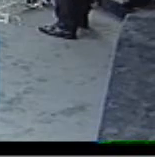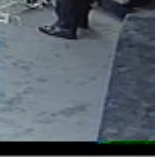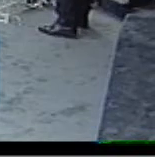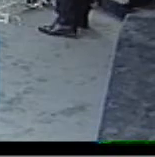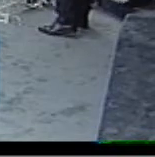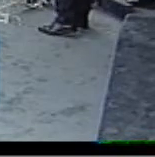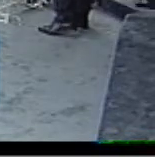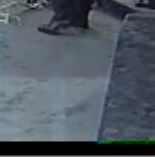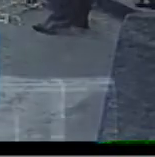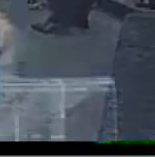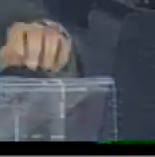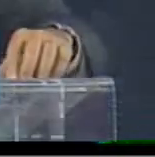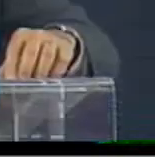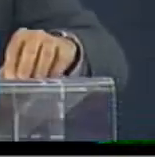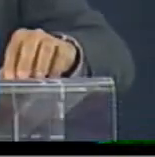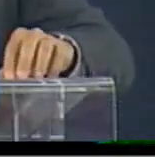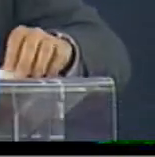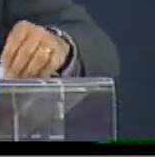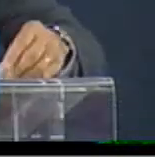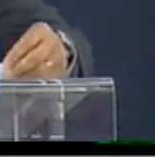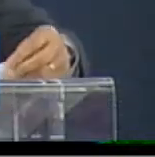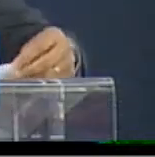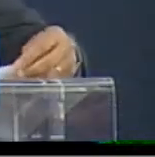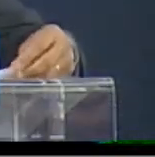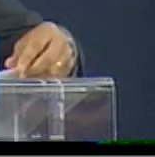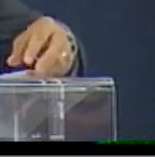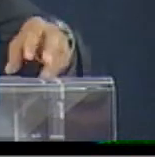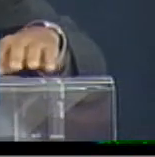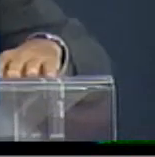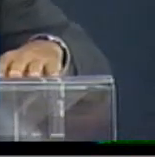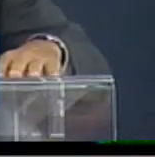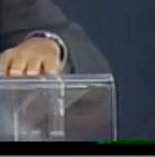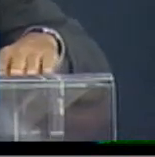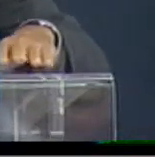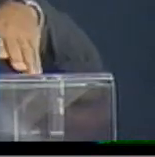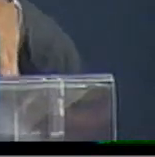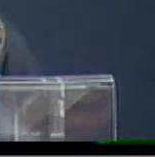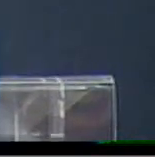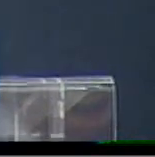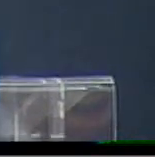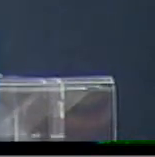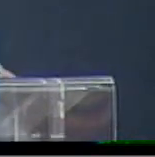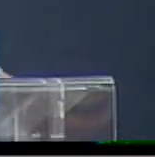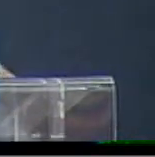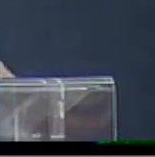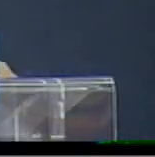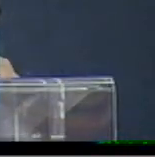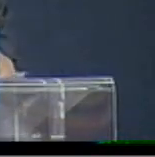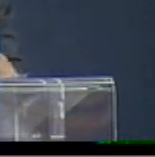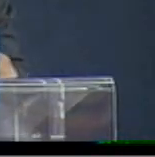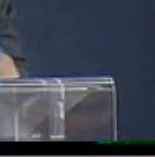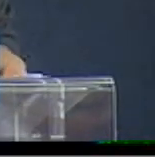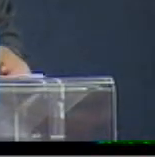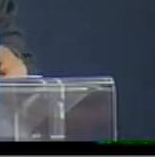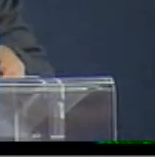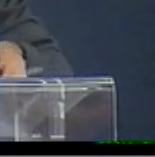Então, eu continuo a apresentação a algumas questões levantadas pelo Dr. Manuel Angel.